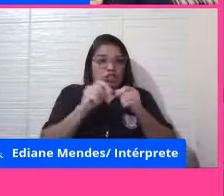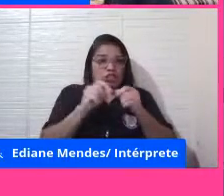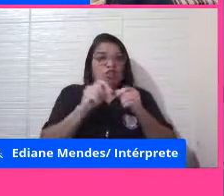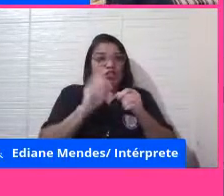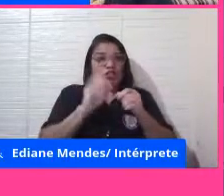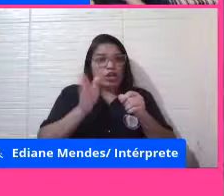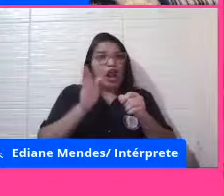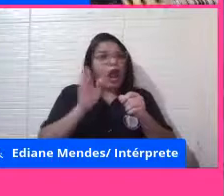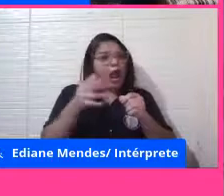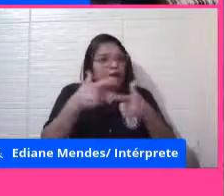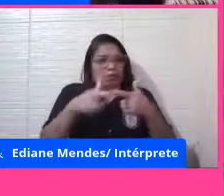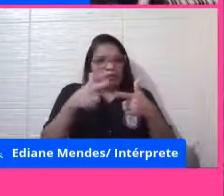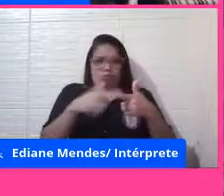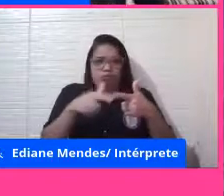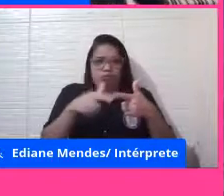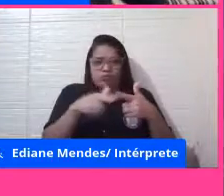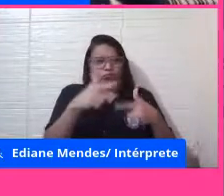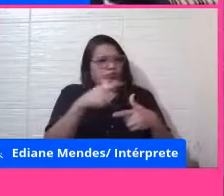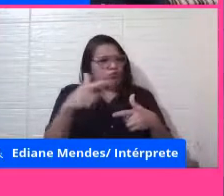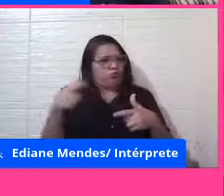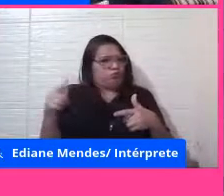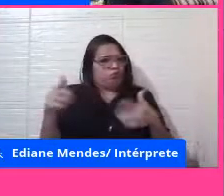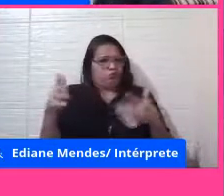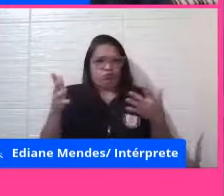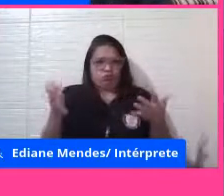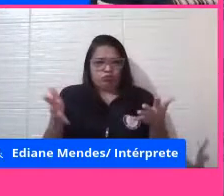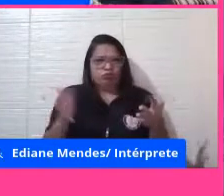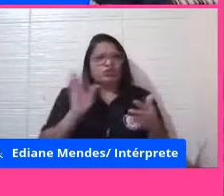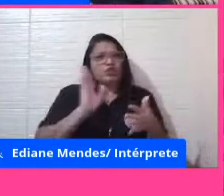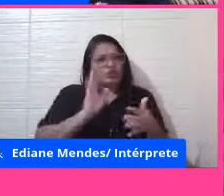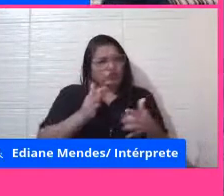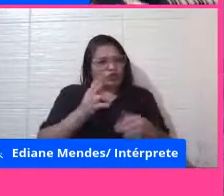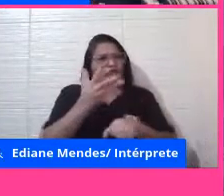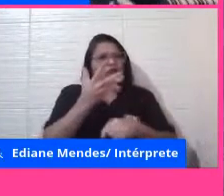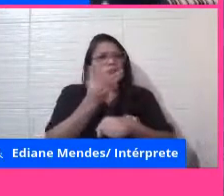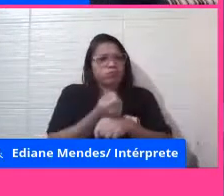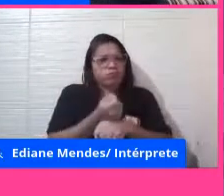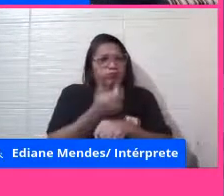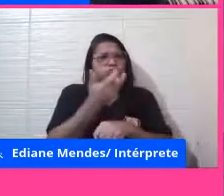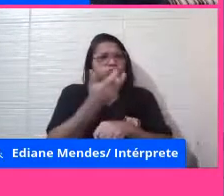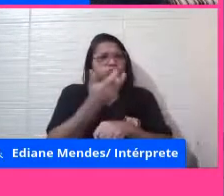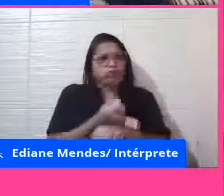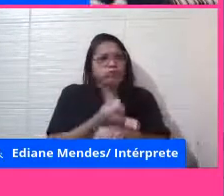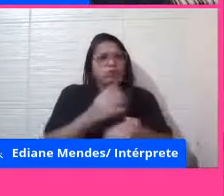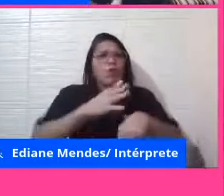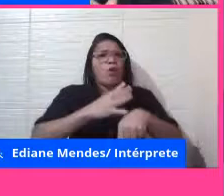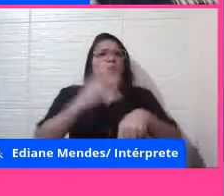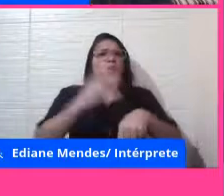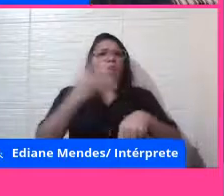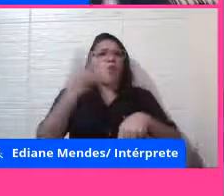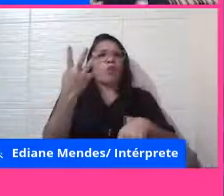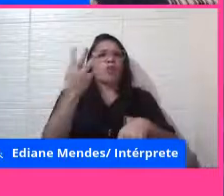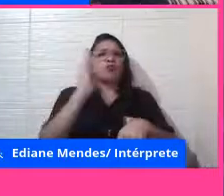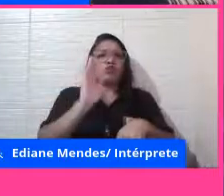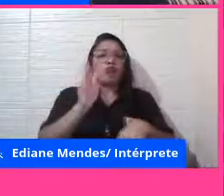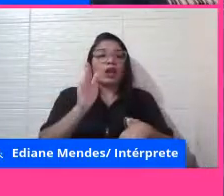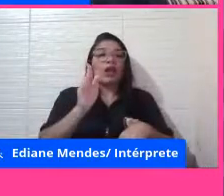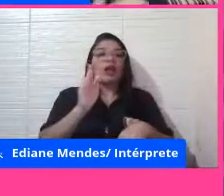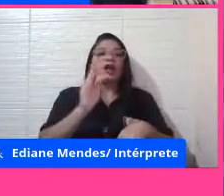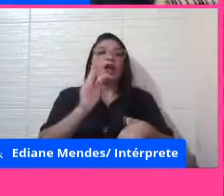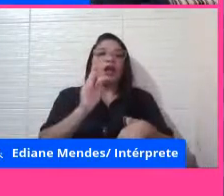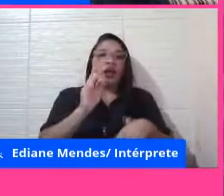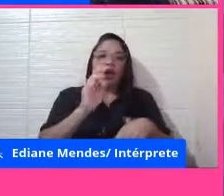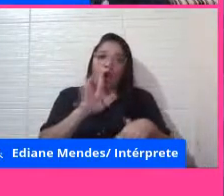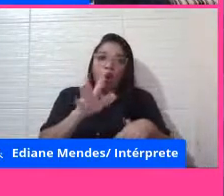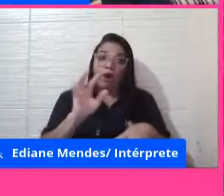aberto. Alguns dizem que tem que fazer login, eu já instalei 4 vezes, e só uma vez ele pediu para fazer o cadastro. Se você tiver que fazer o cadastro,